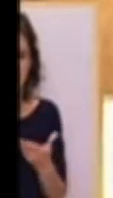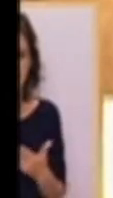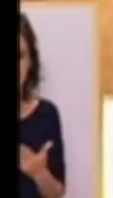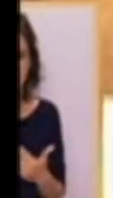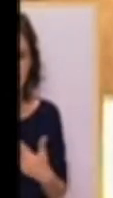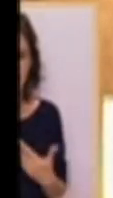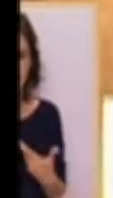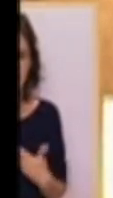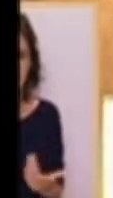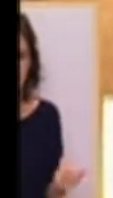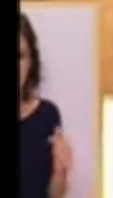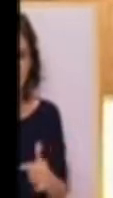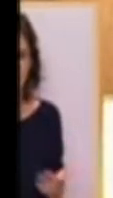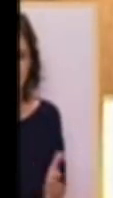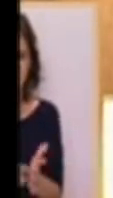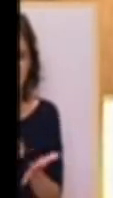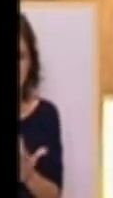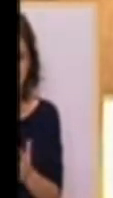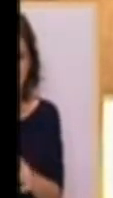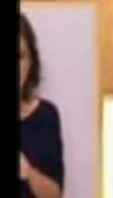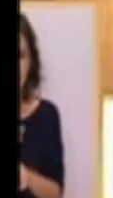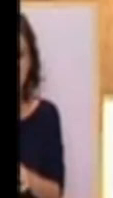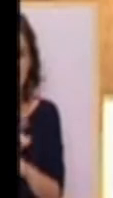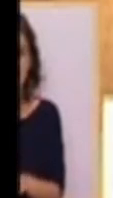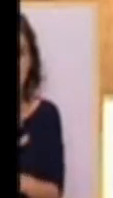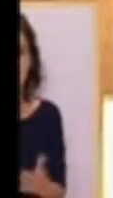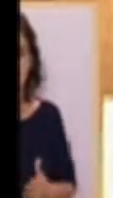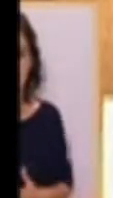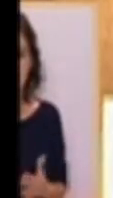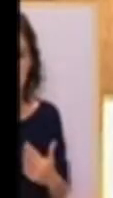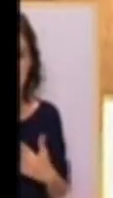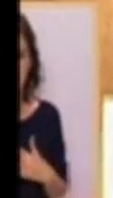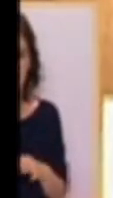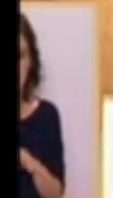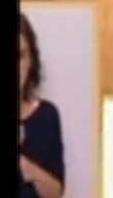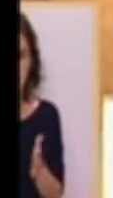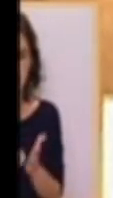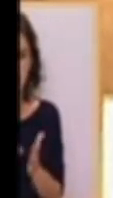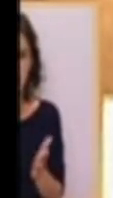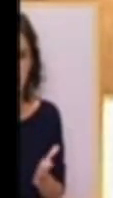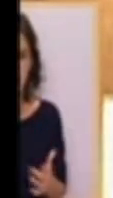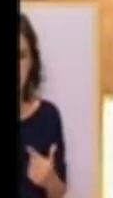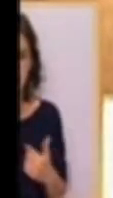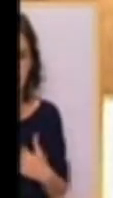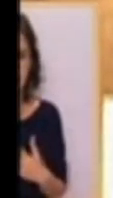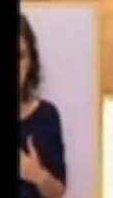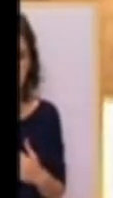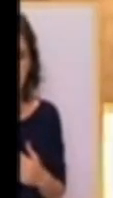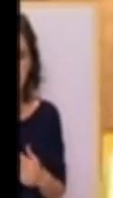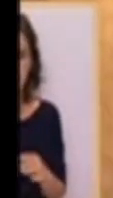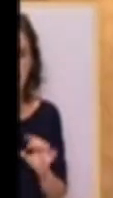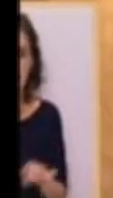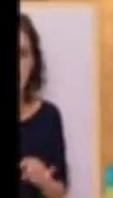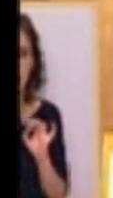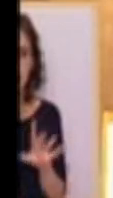convite. Obrigada eu por me convidarem, não é? É sempre um prazer. Continuas-lhe. Por onde é que tens andado? Olha, este último contrato, andei muito, muito tempo pela